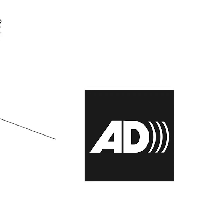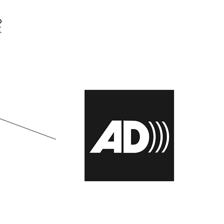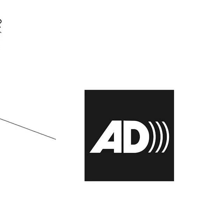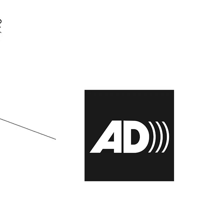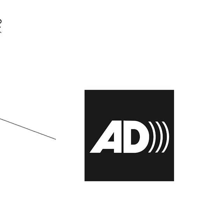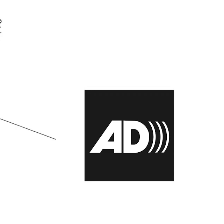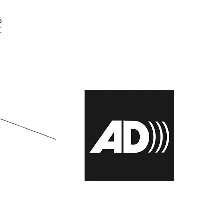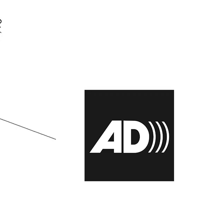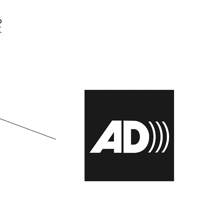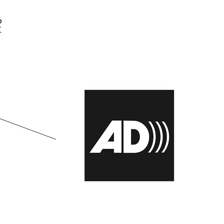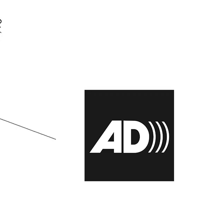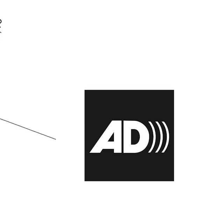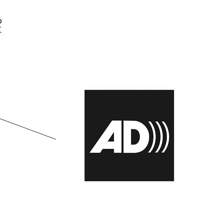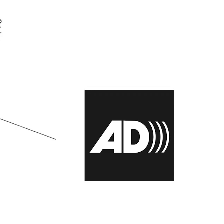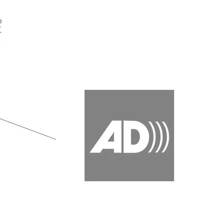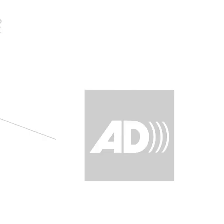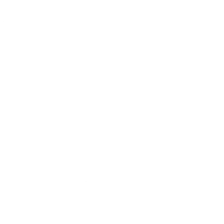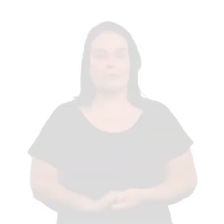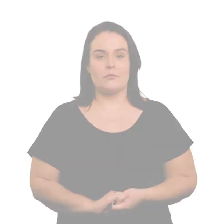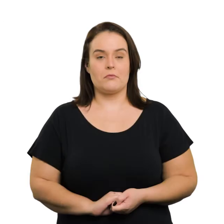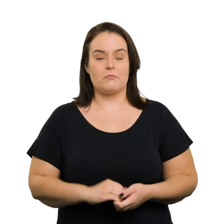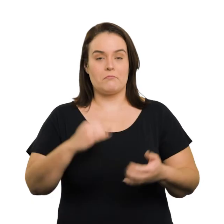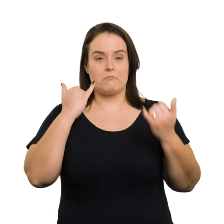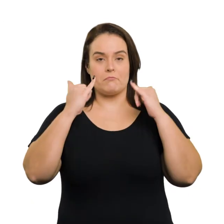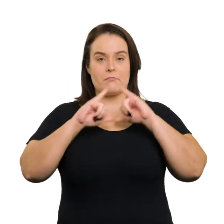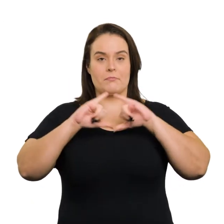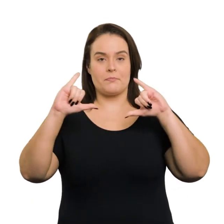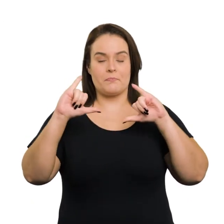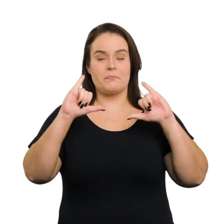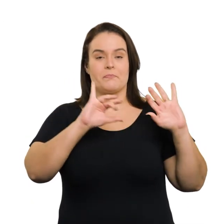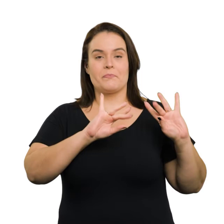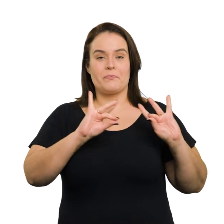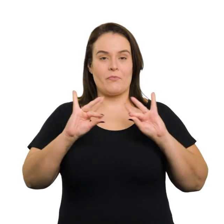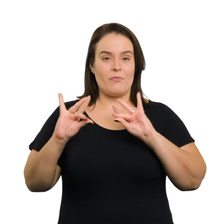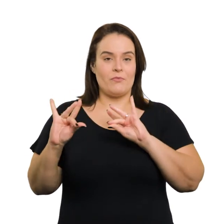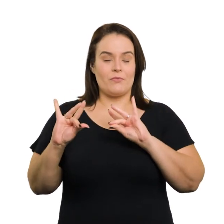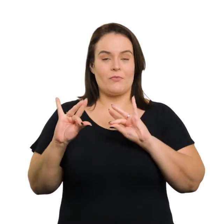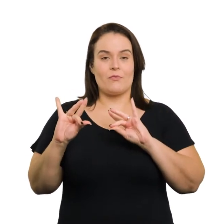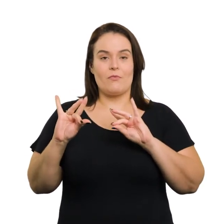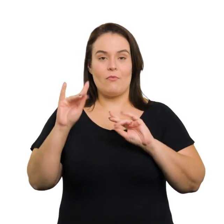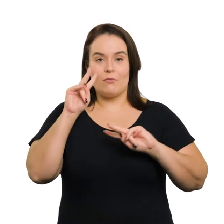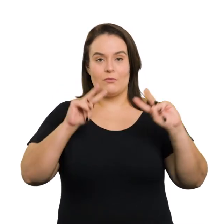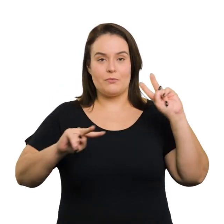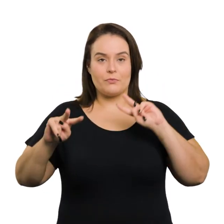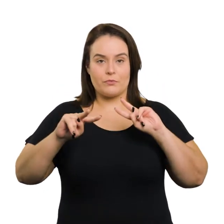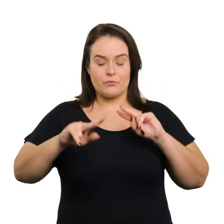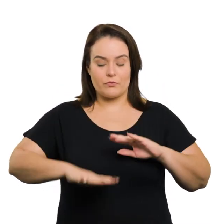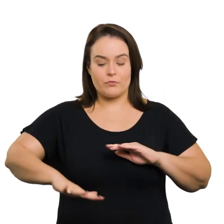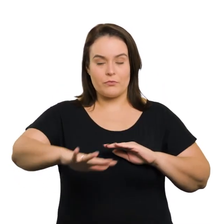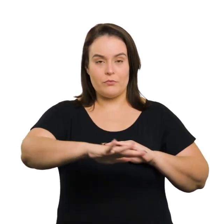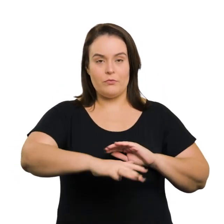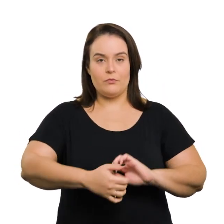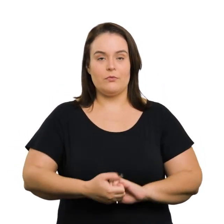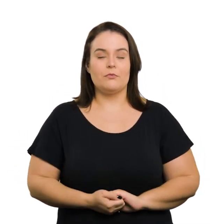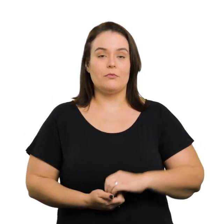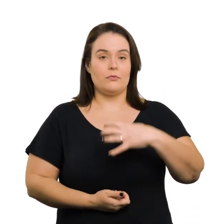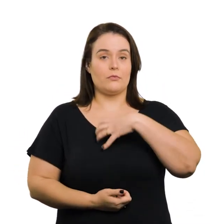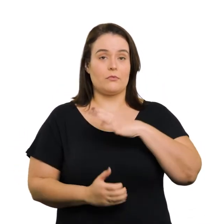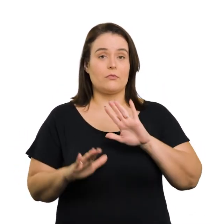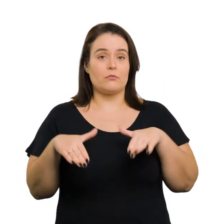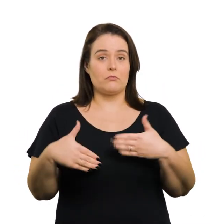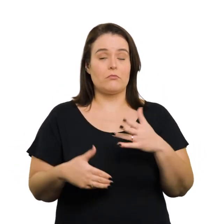a 1,10 m de altura. Sinalização tátil e visual no piso. As